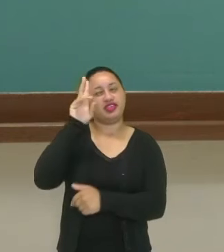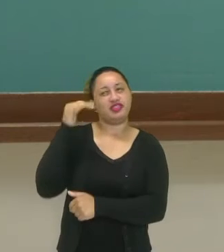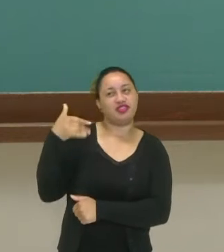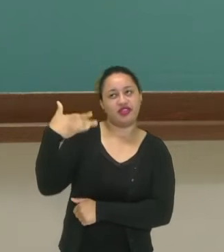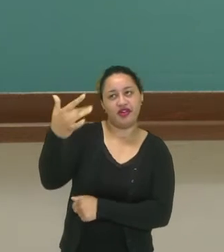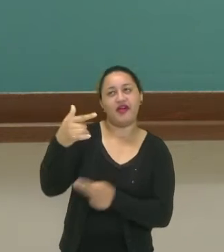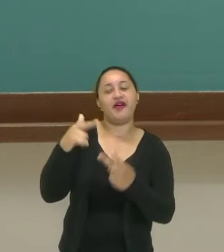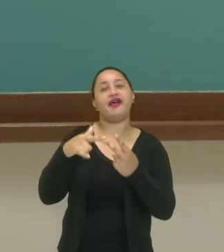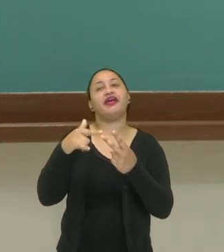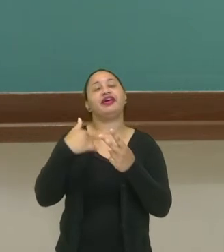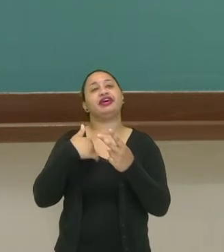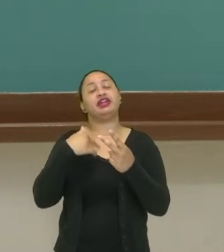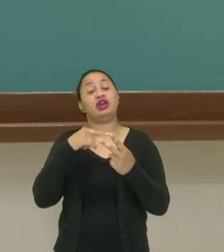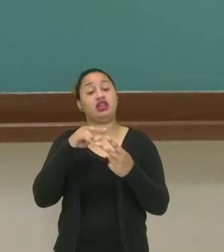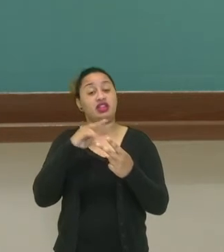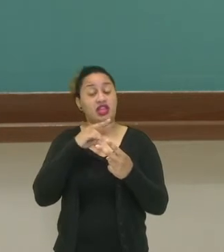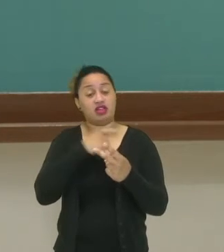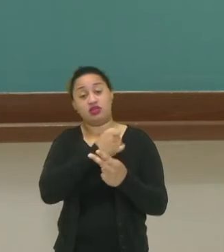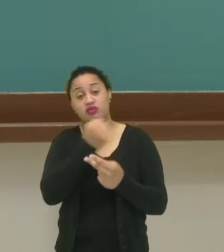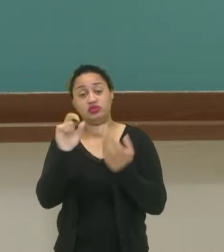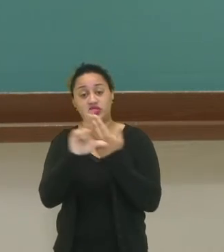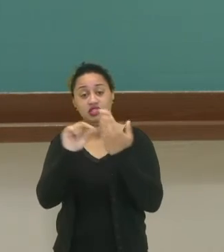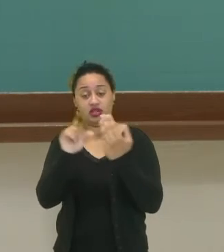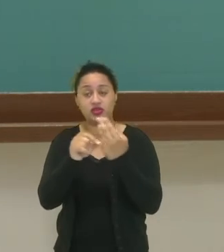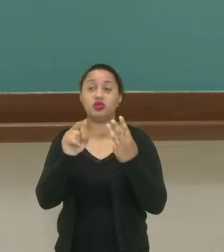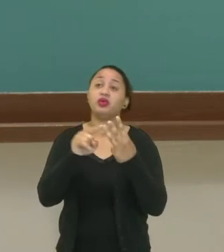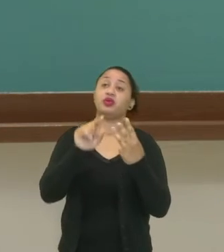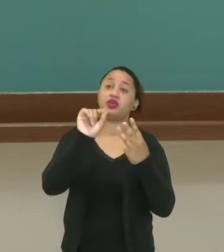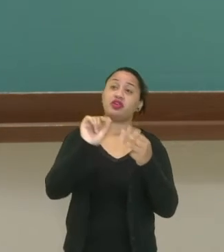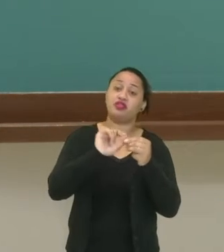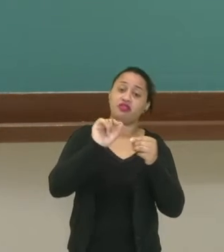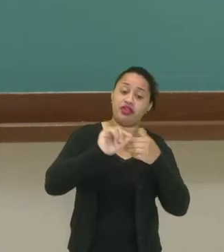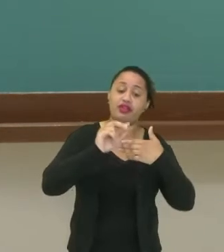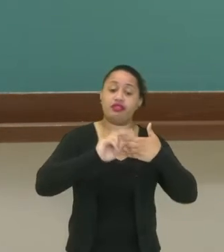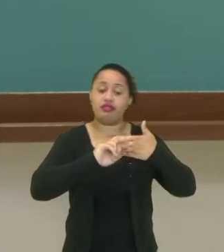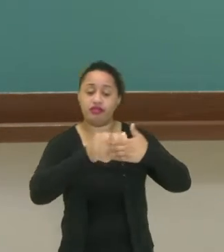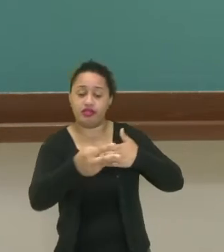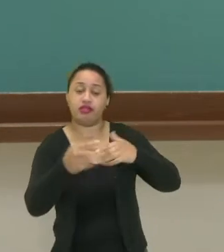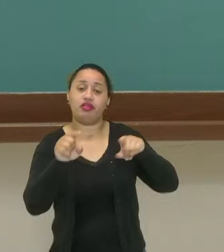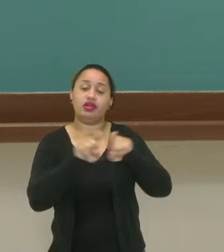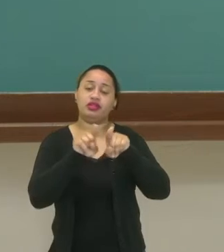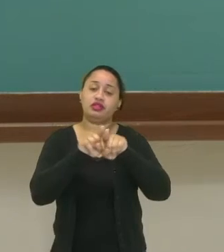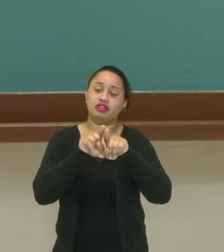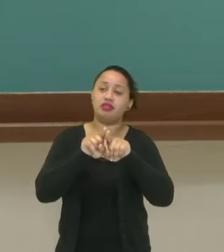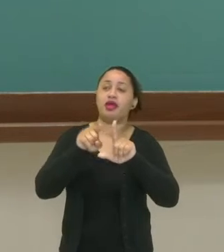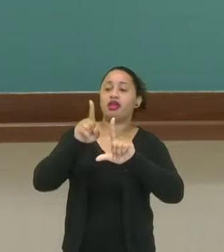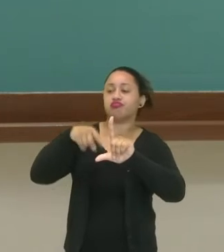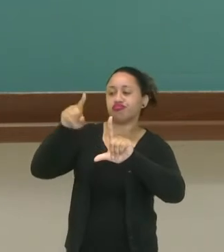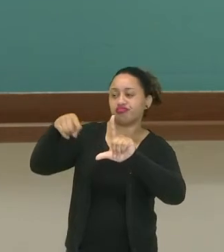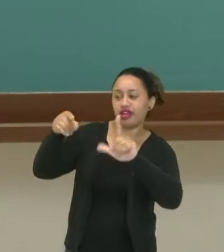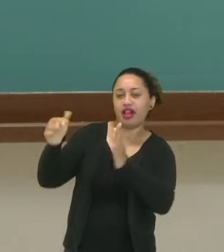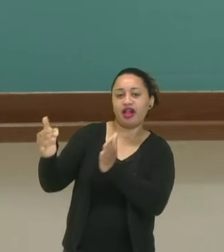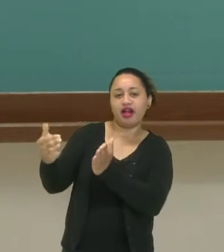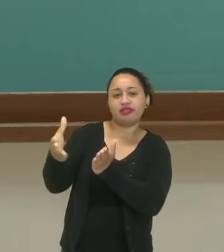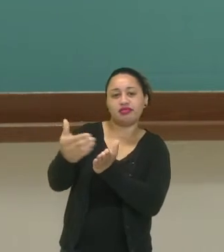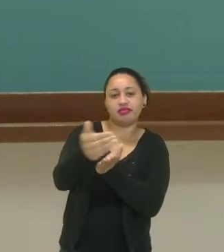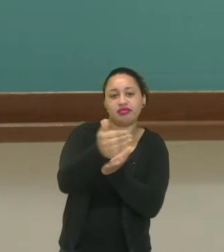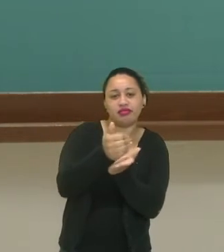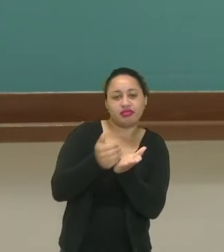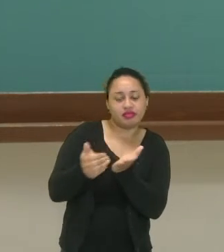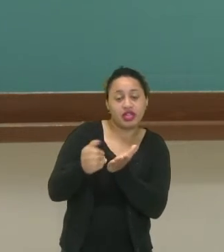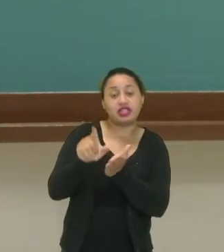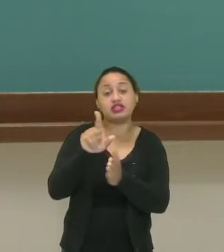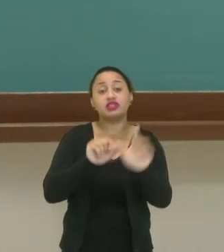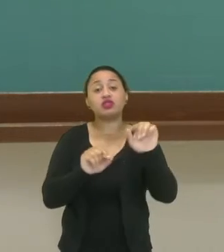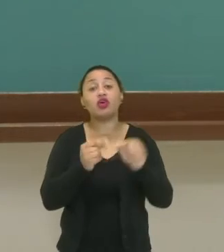de autoridade, argumento de causa e efeito, argumento estatístico. Você seleciona